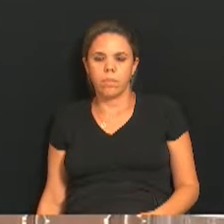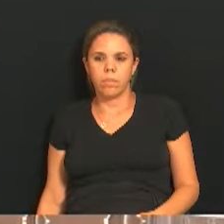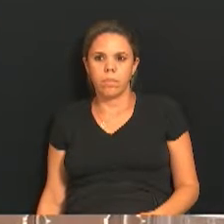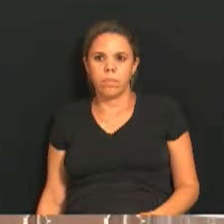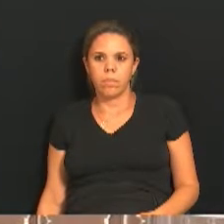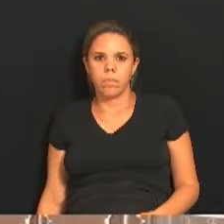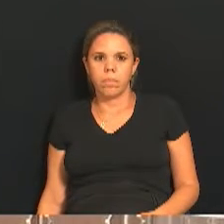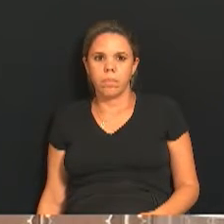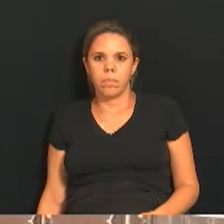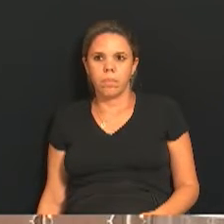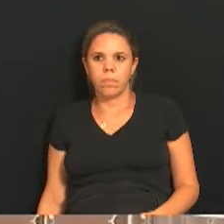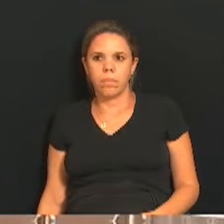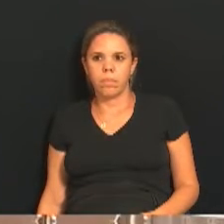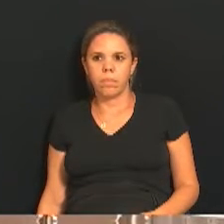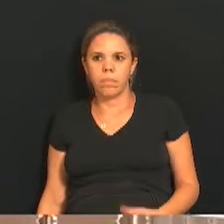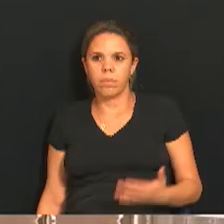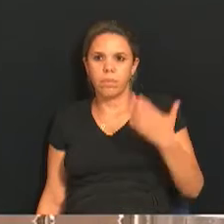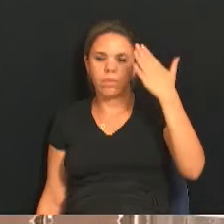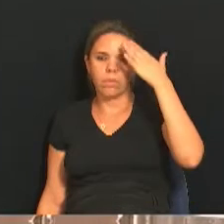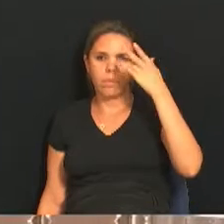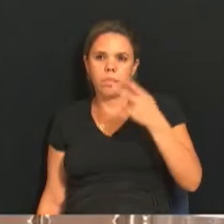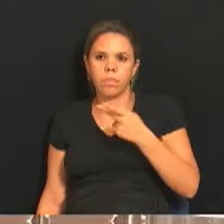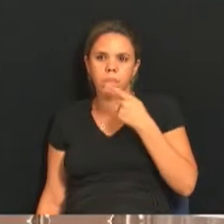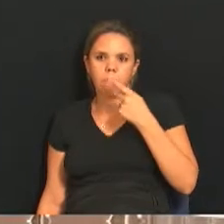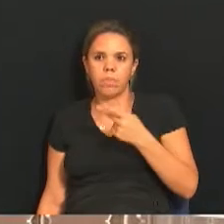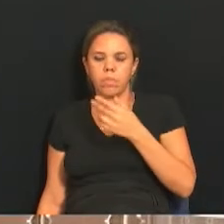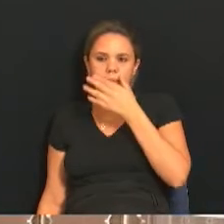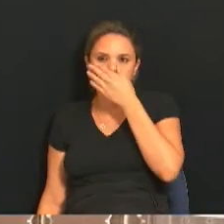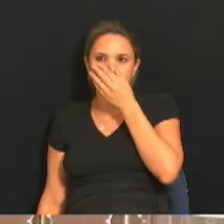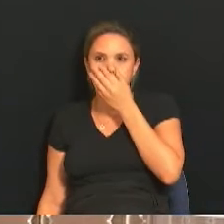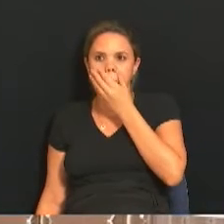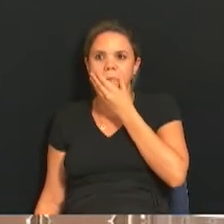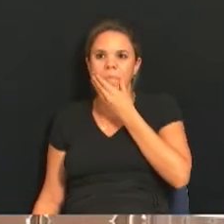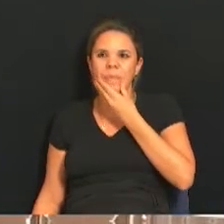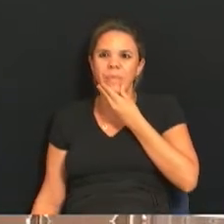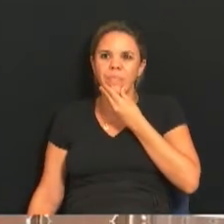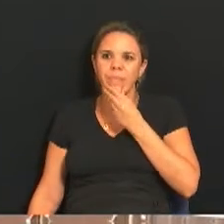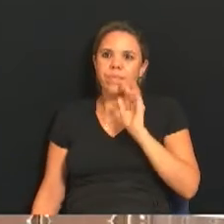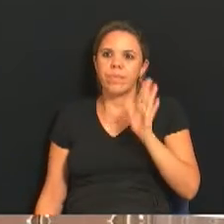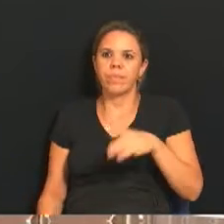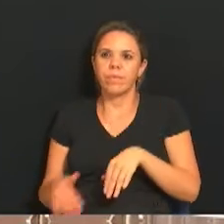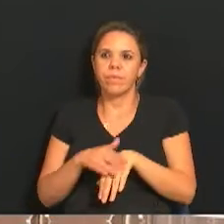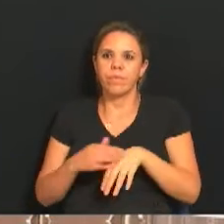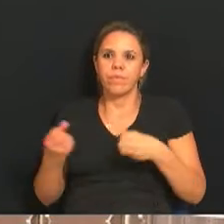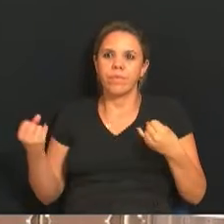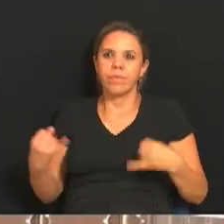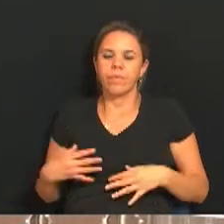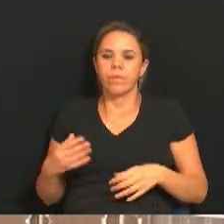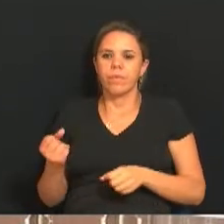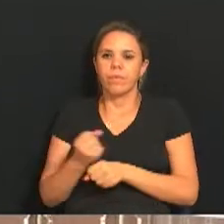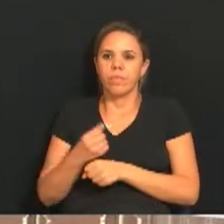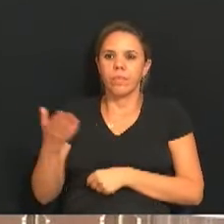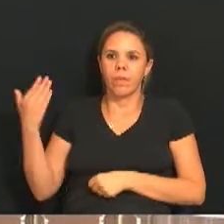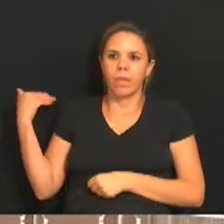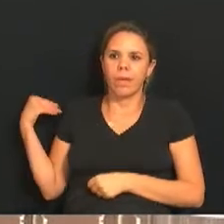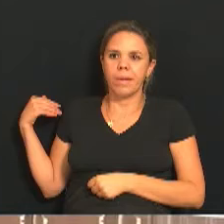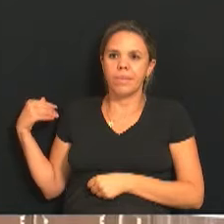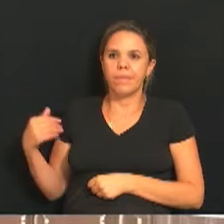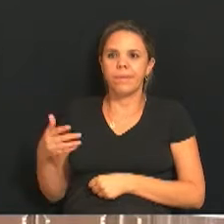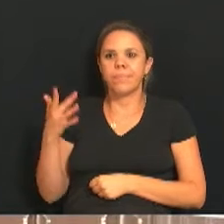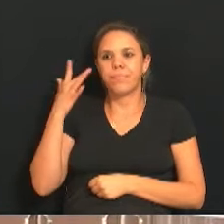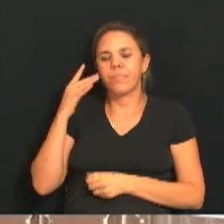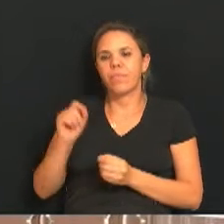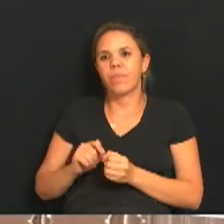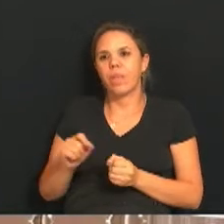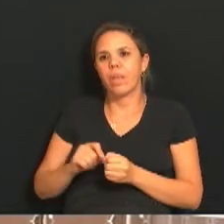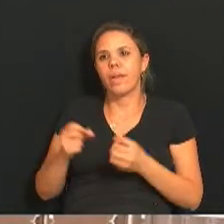Sr. Fileto, obrigado pela sua fala. Sr. Fileto, eu vou pegar até algo que a gente comentou há 10 anos atrás, né? Eu acho que a gente tinha feito um